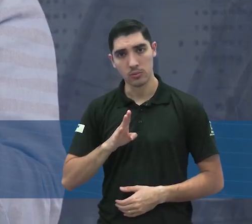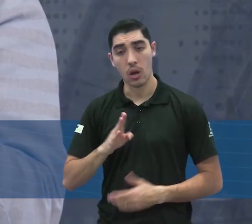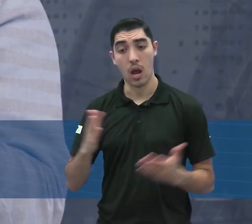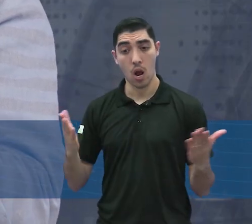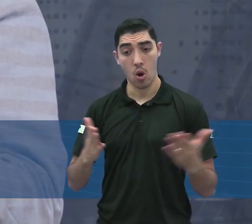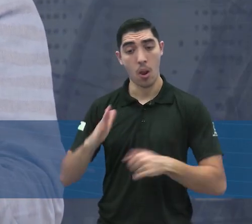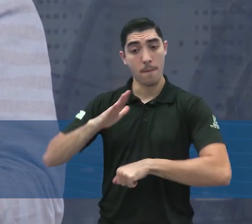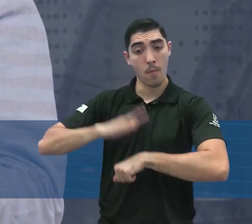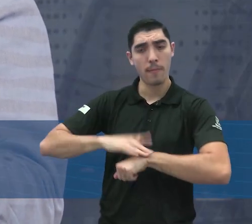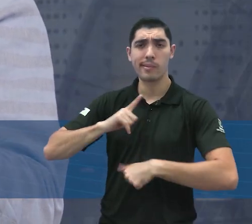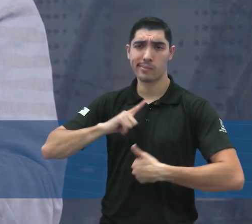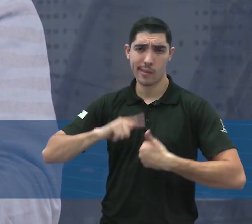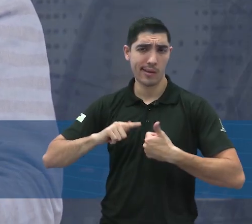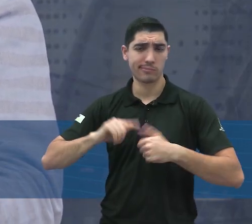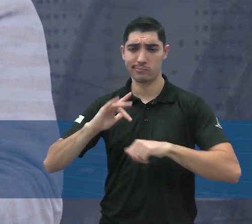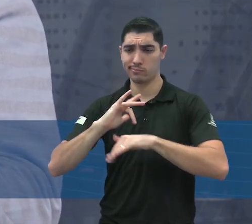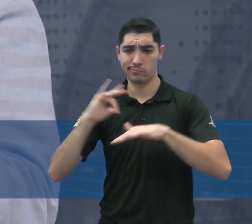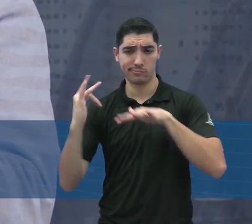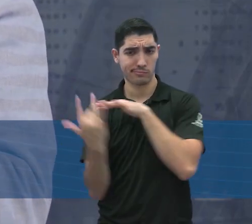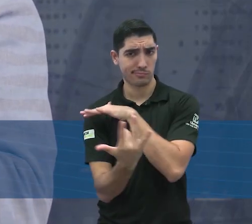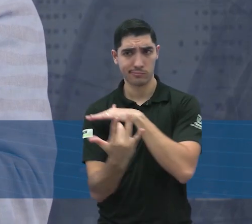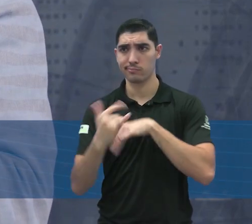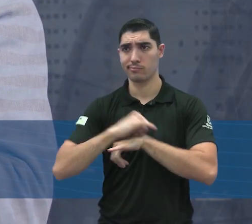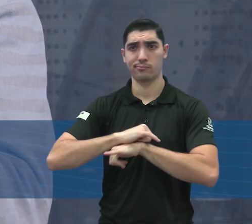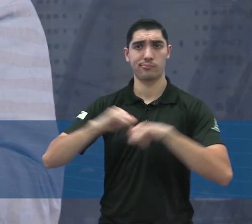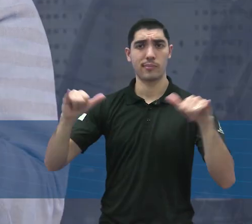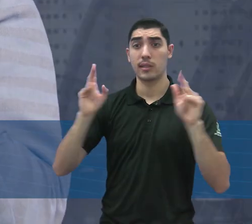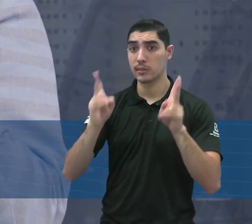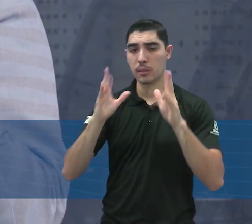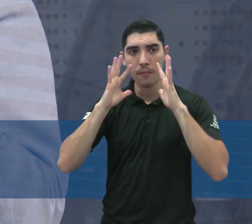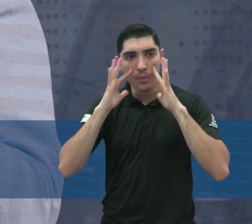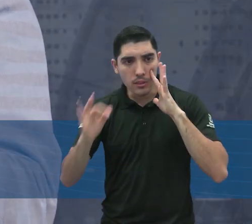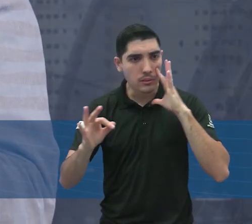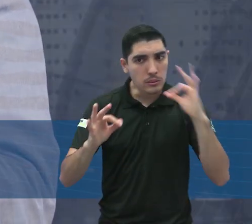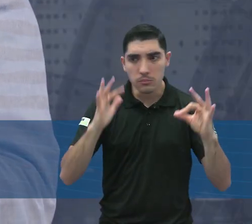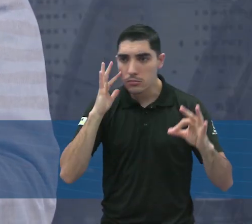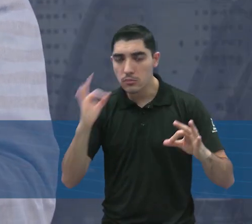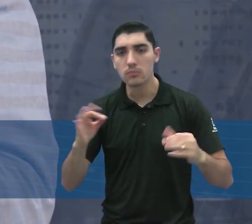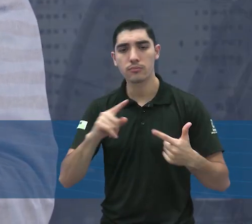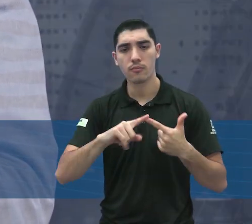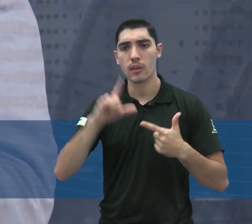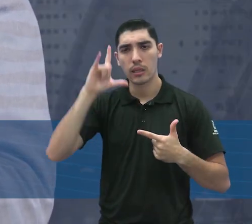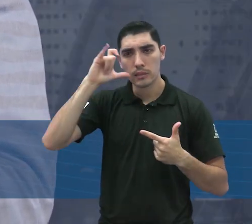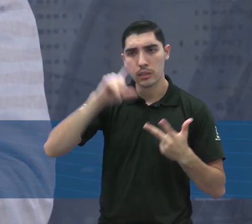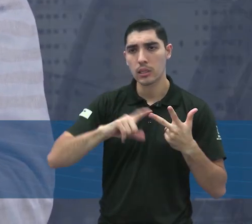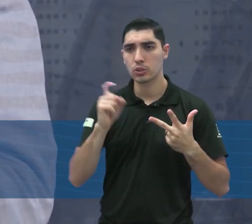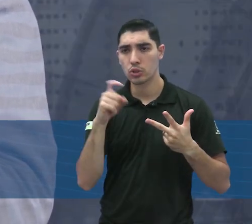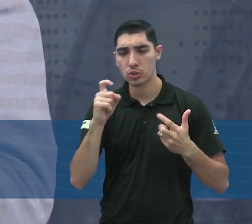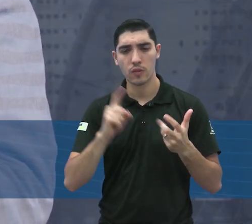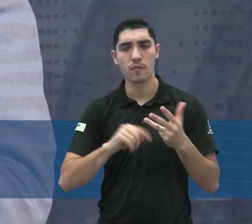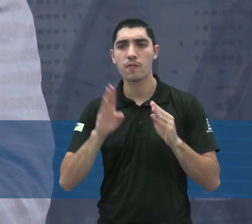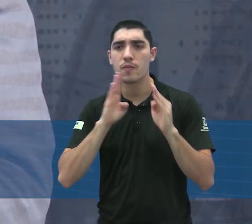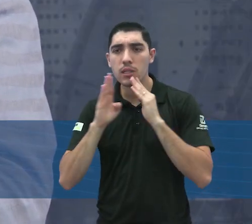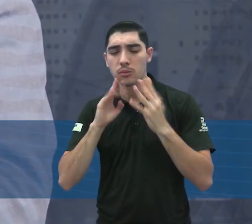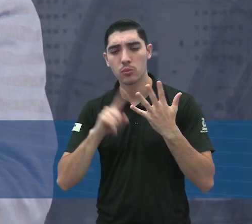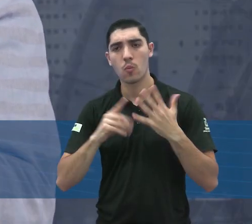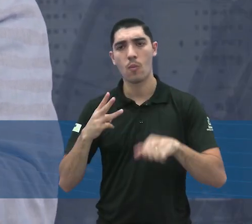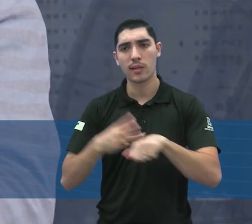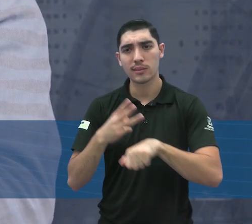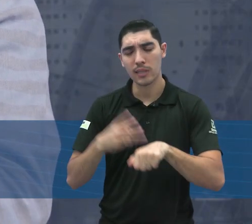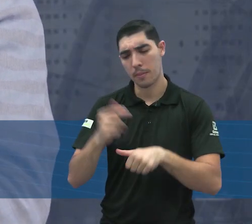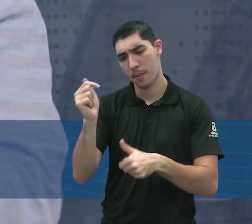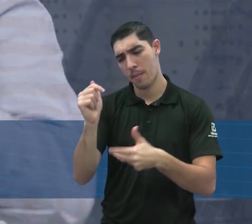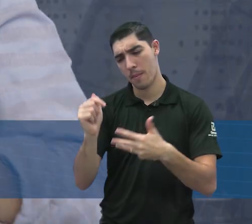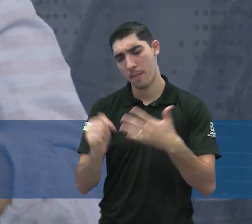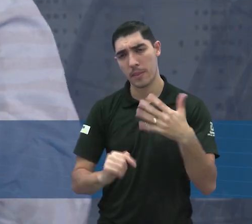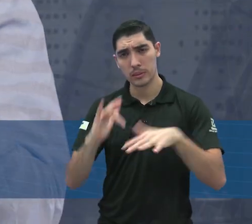que temos redes sociais que buscam chamar nossa atenção toda hora, temos Instagram, TikTok, Facebook, WhatsApp, todos